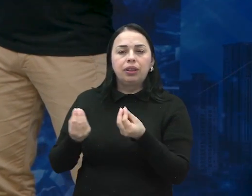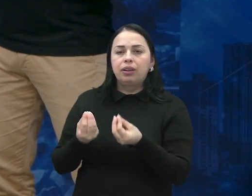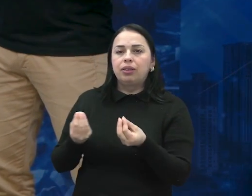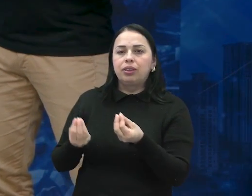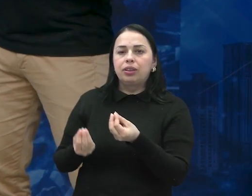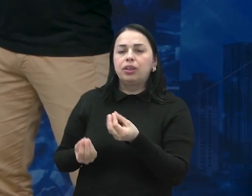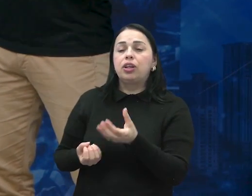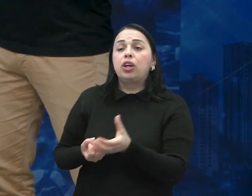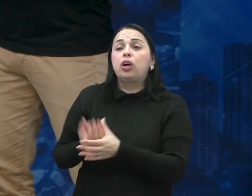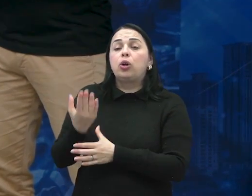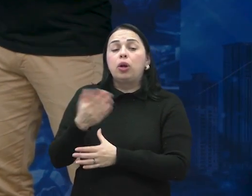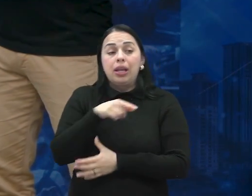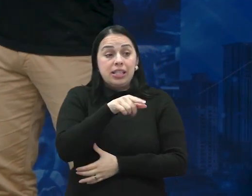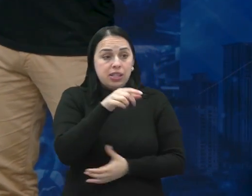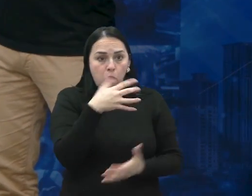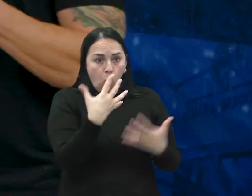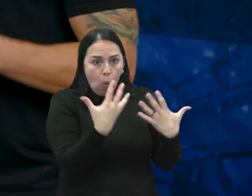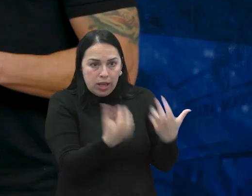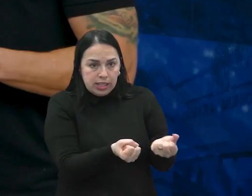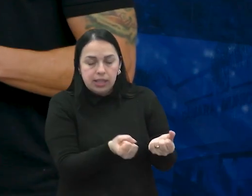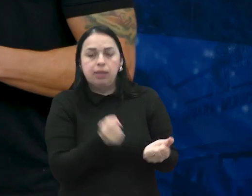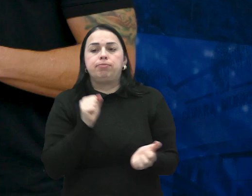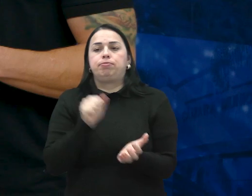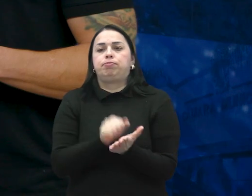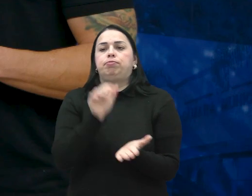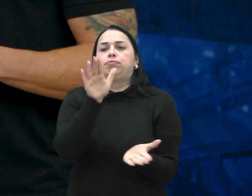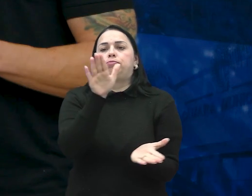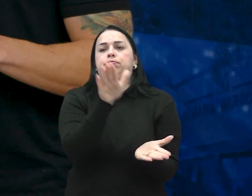foi criado aí a multa por recusa